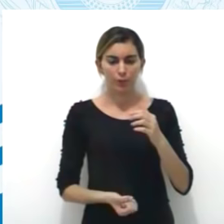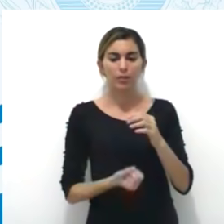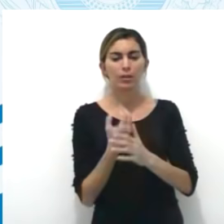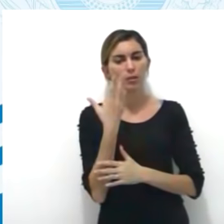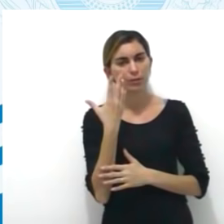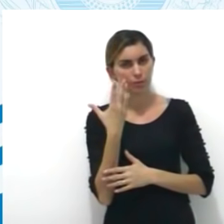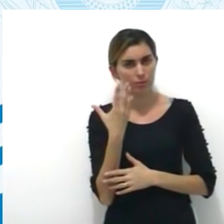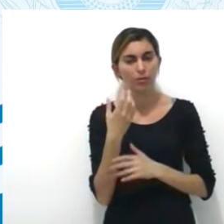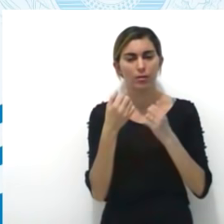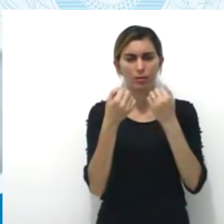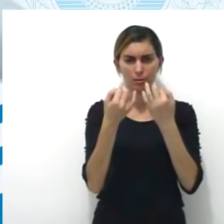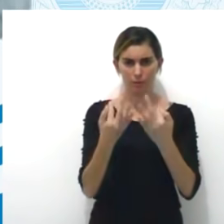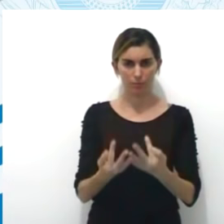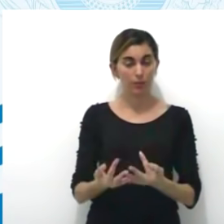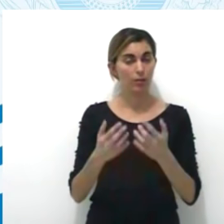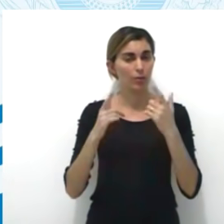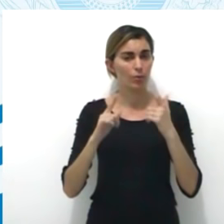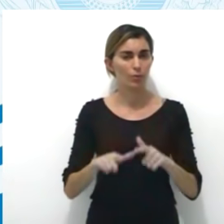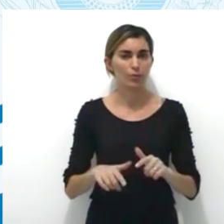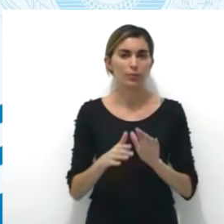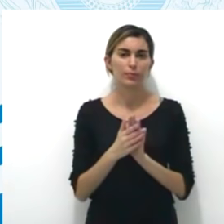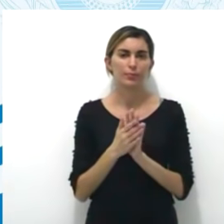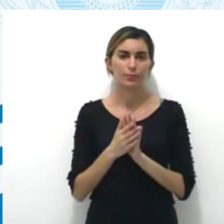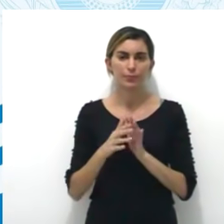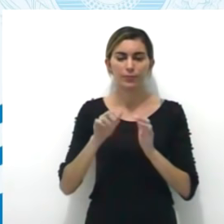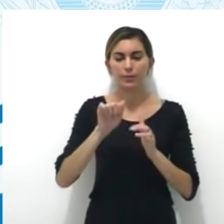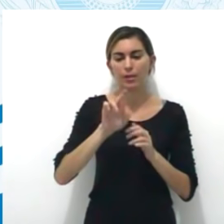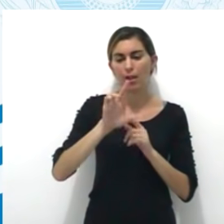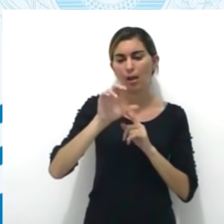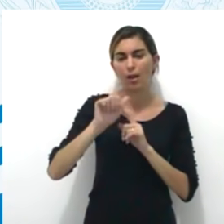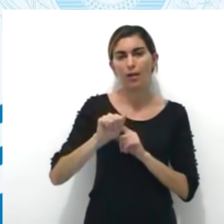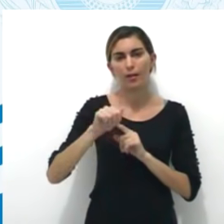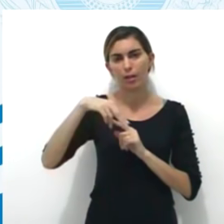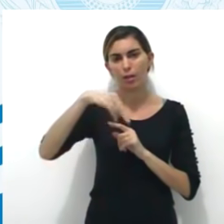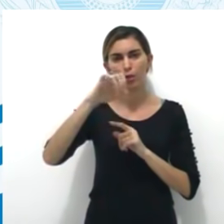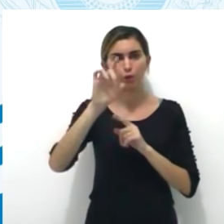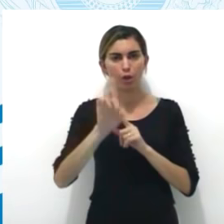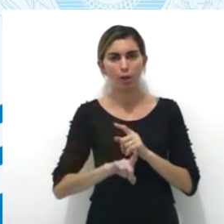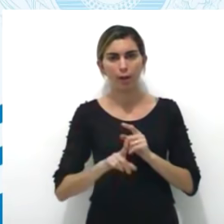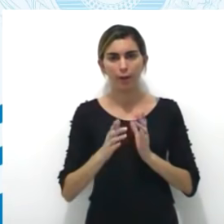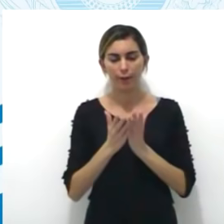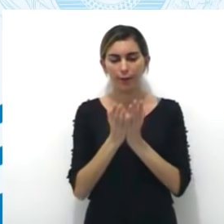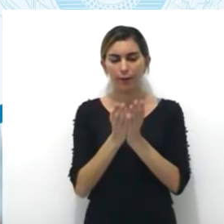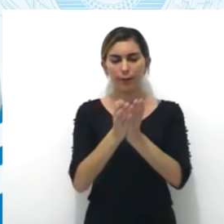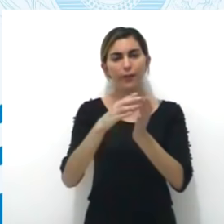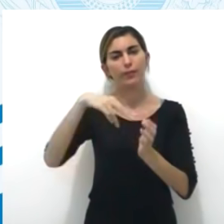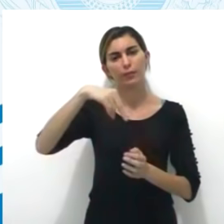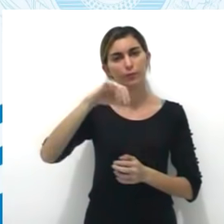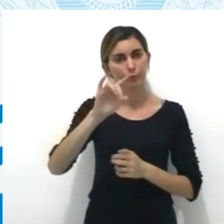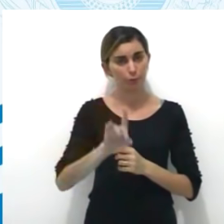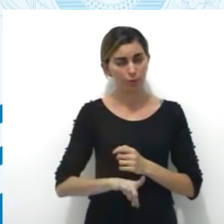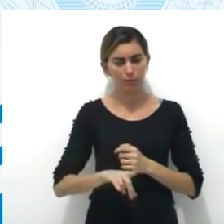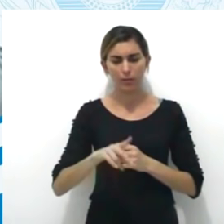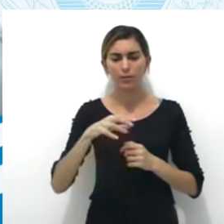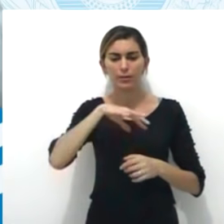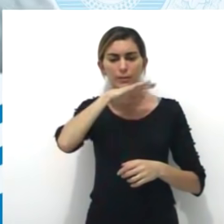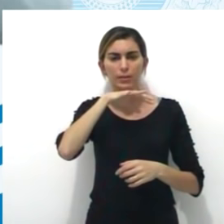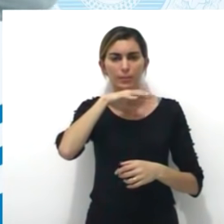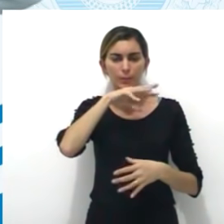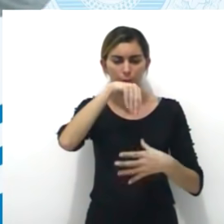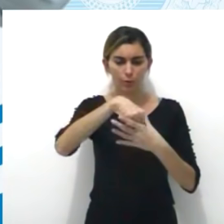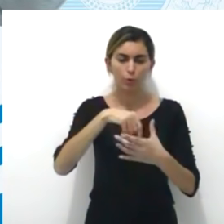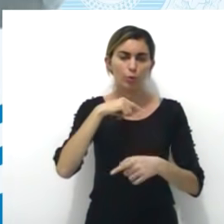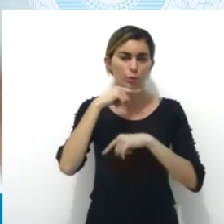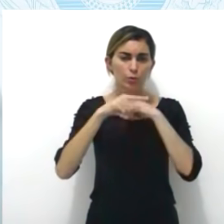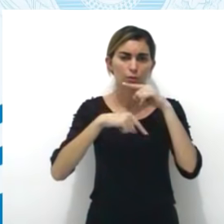segundo os criacionistas, a explicação estaria onde? Na Arca de Noé. É isso. E estes teriam sido os animais